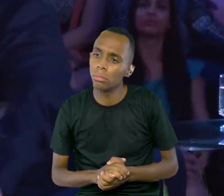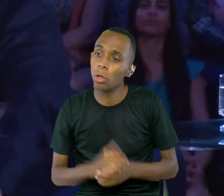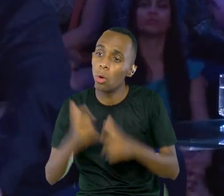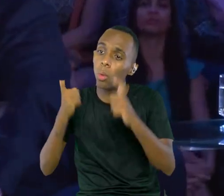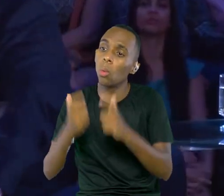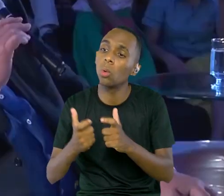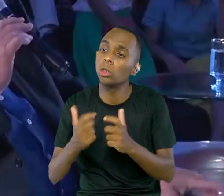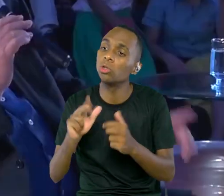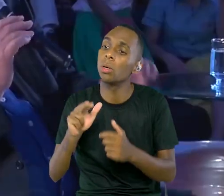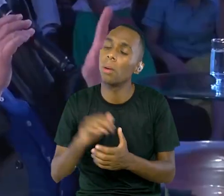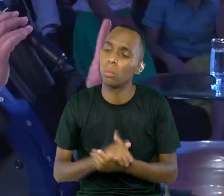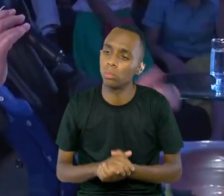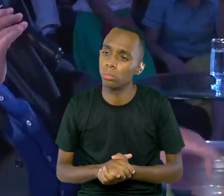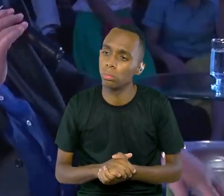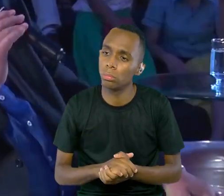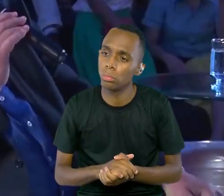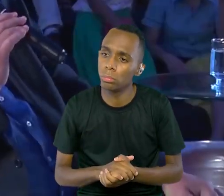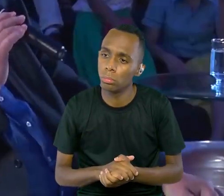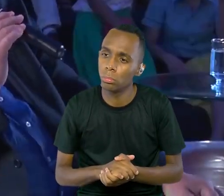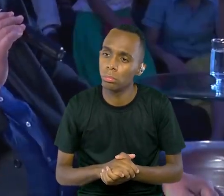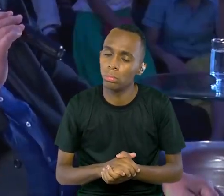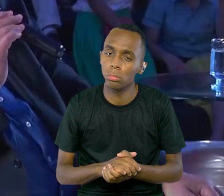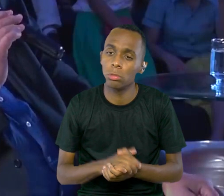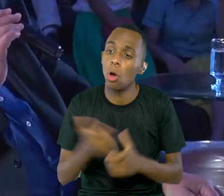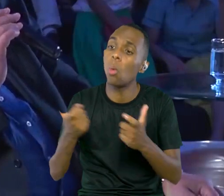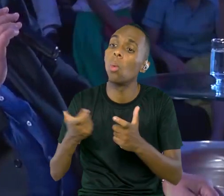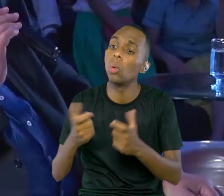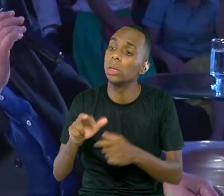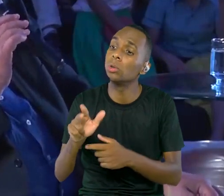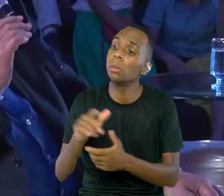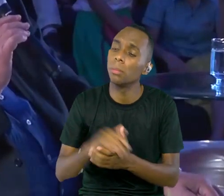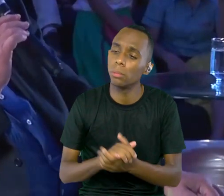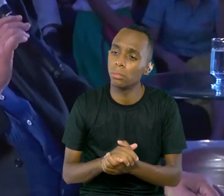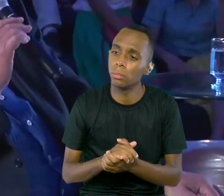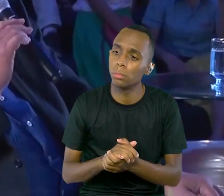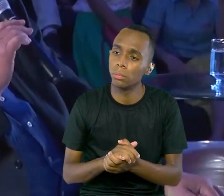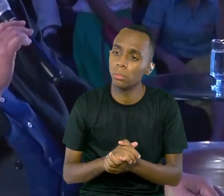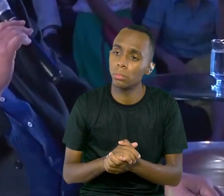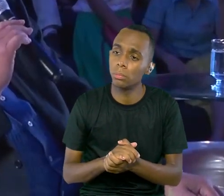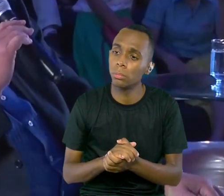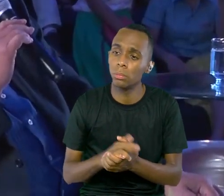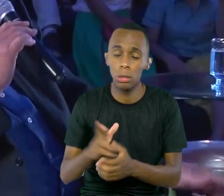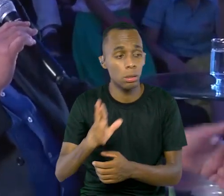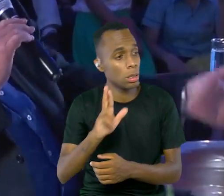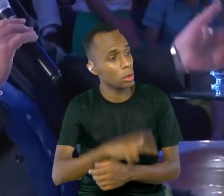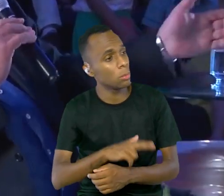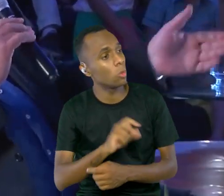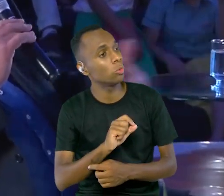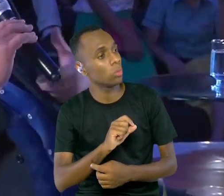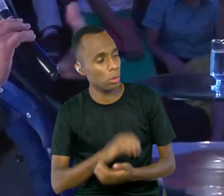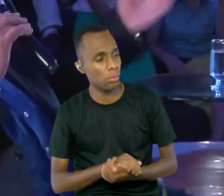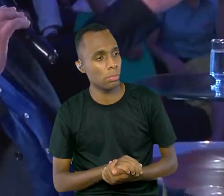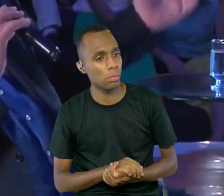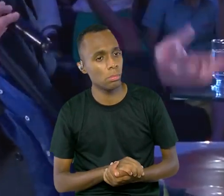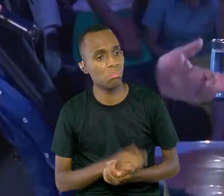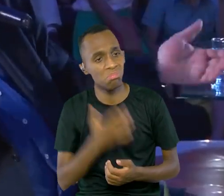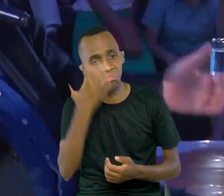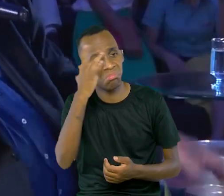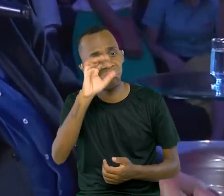é: onde está teu irmão? Onde está teu irmão? E Caim